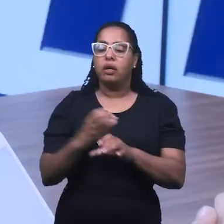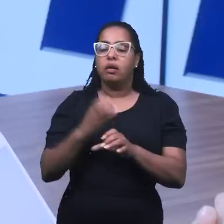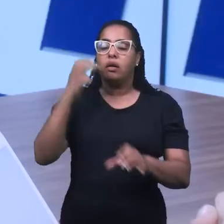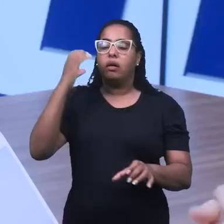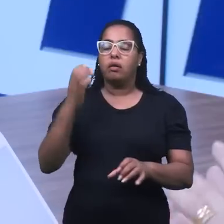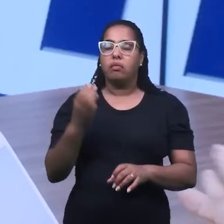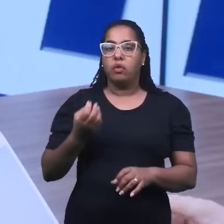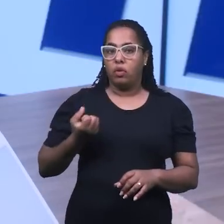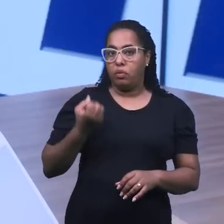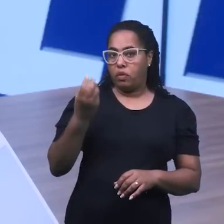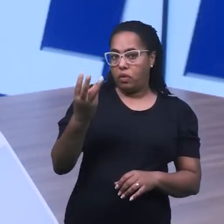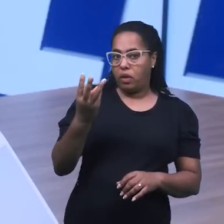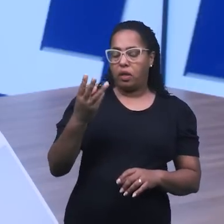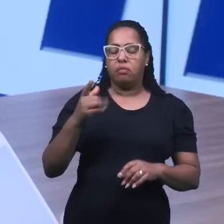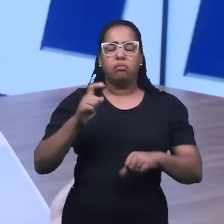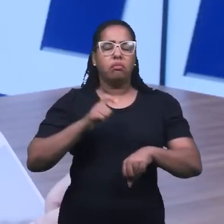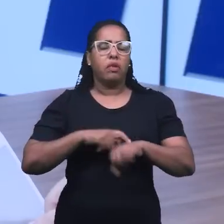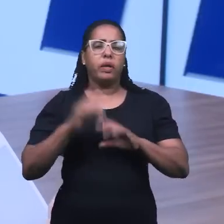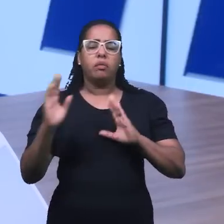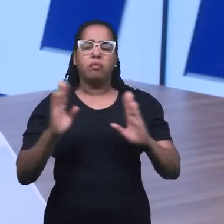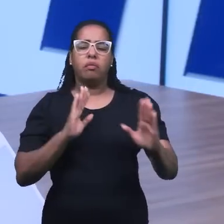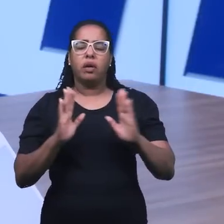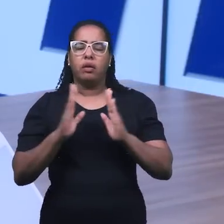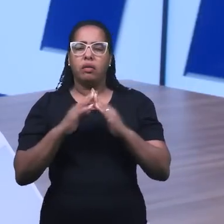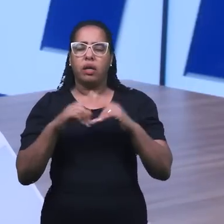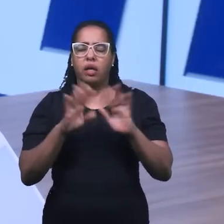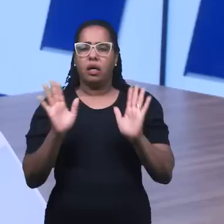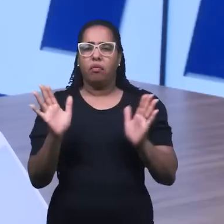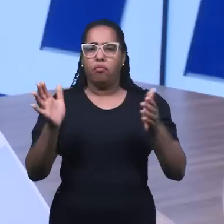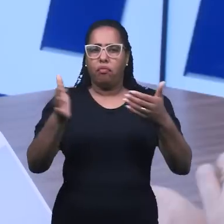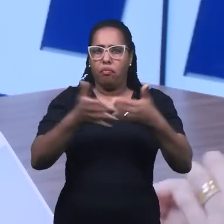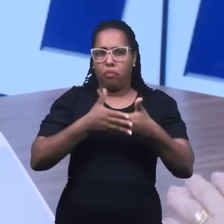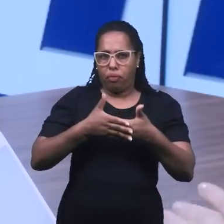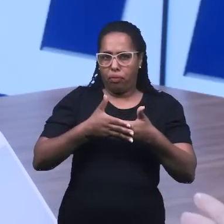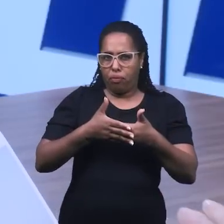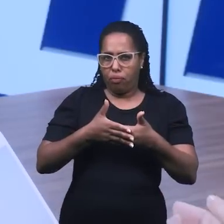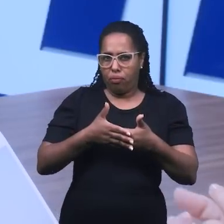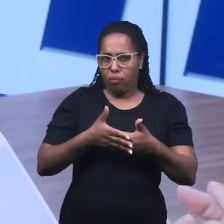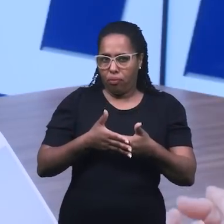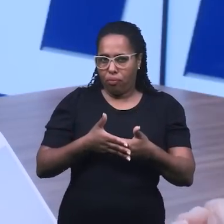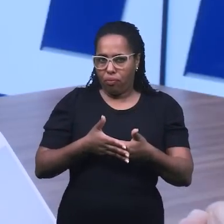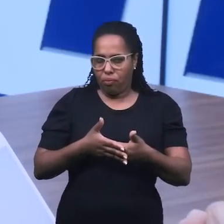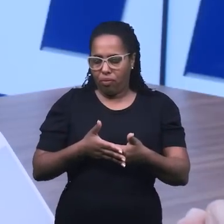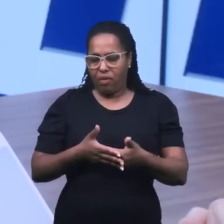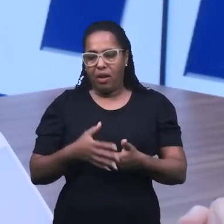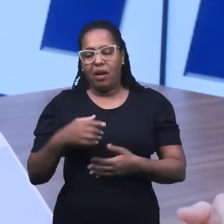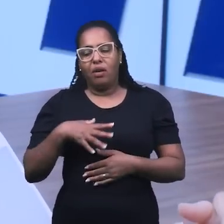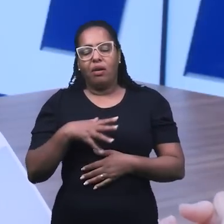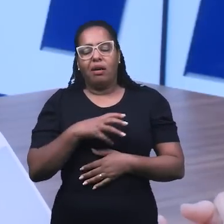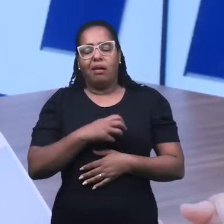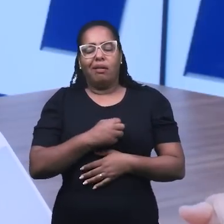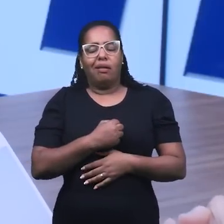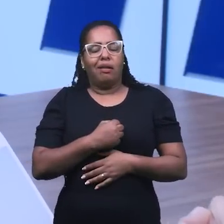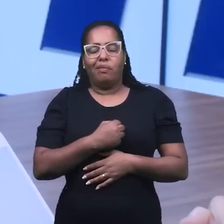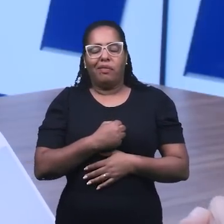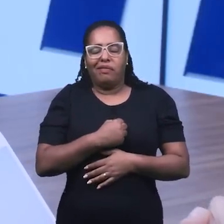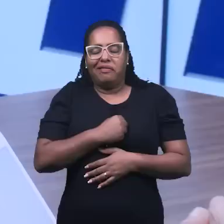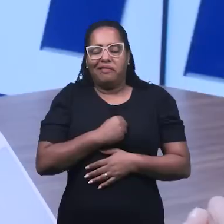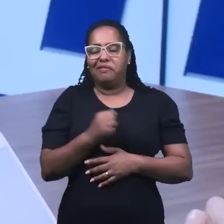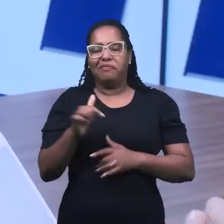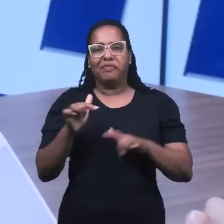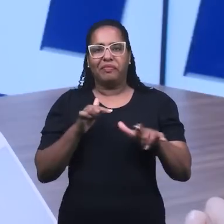E quando aconteceu das igrejas fecharem, né, senti muito, porque eu amo muito fazer esse